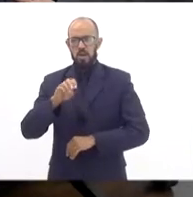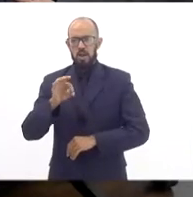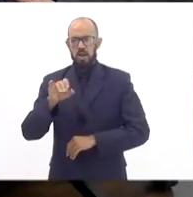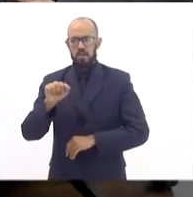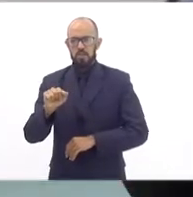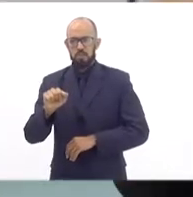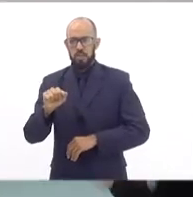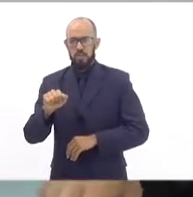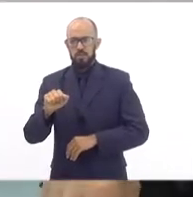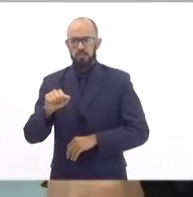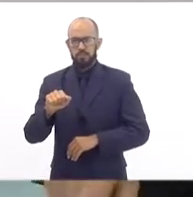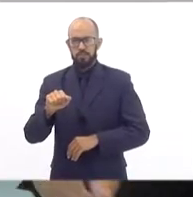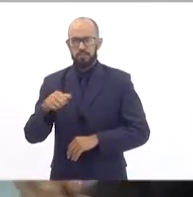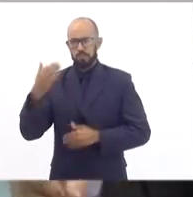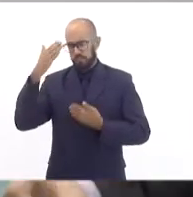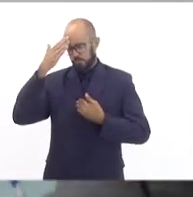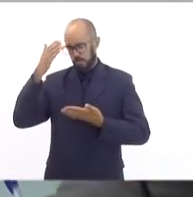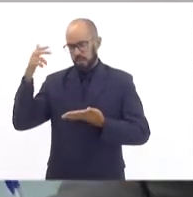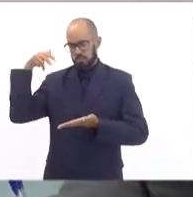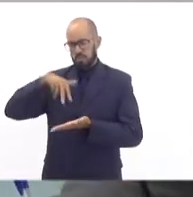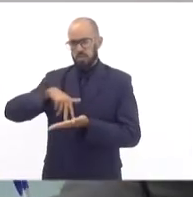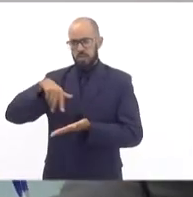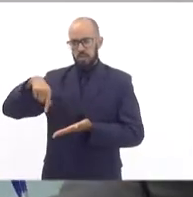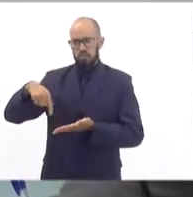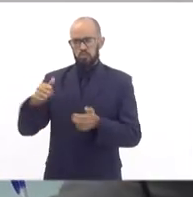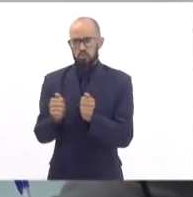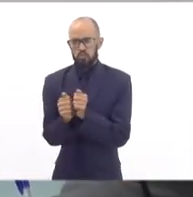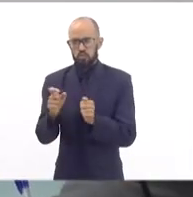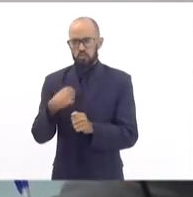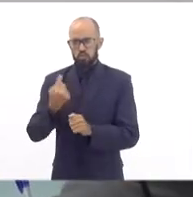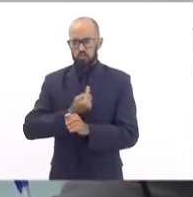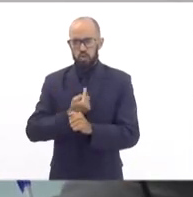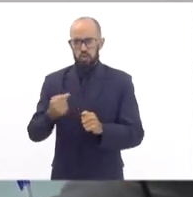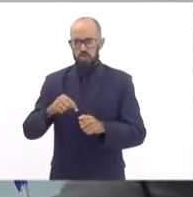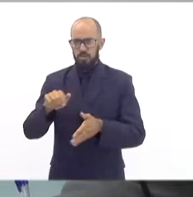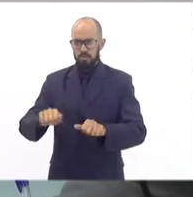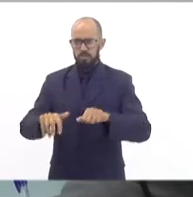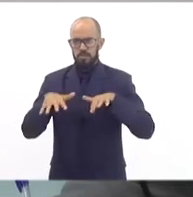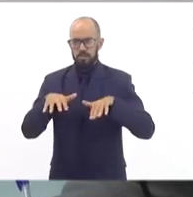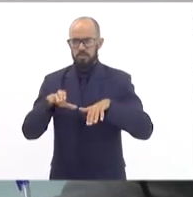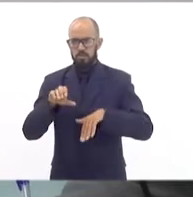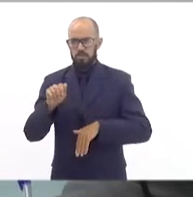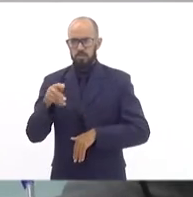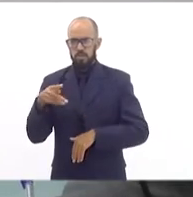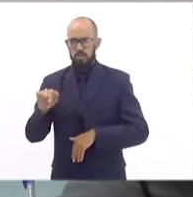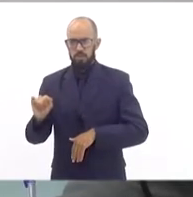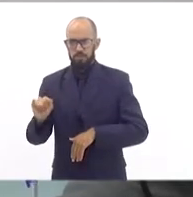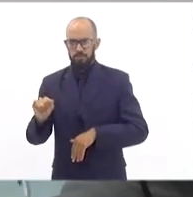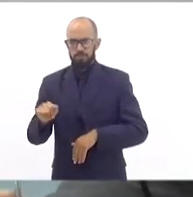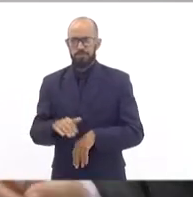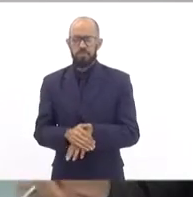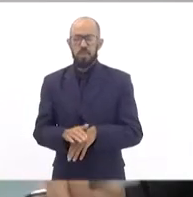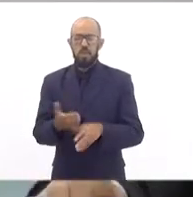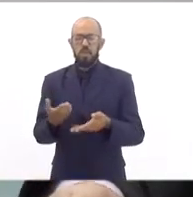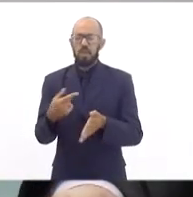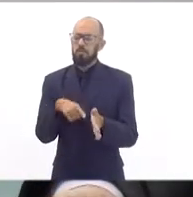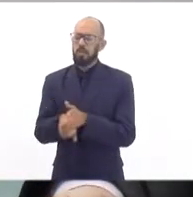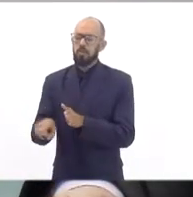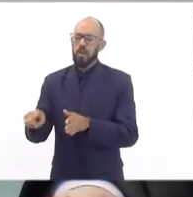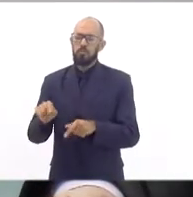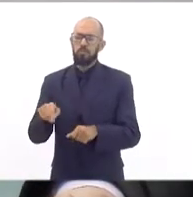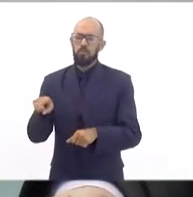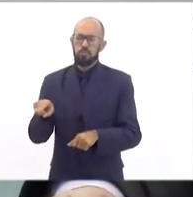Cardoso. Obrigado por estar conosco aqui nesta sessão da CPI. Eu queria, Cátia, perguntar a você o seguinte. Você